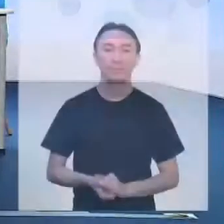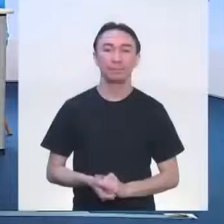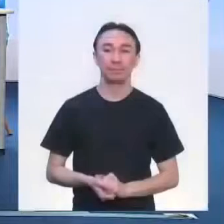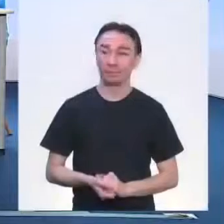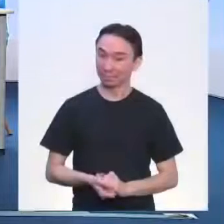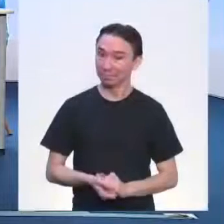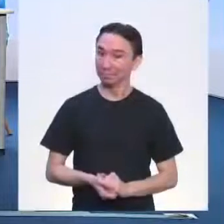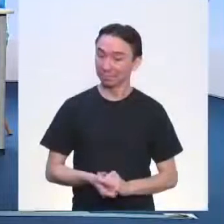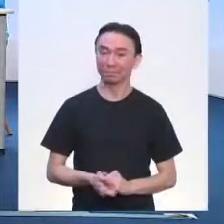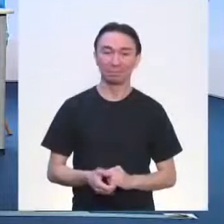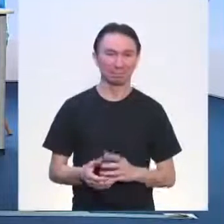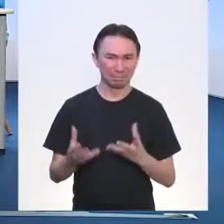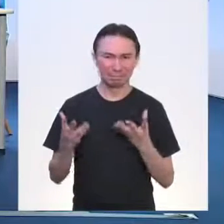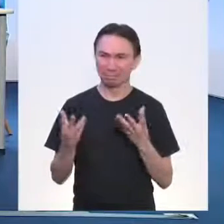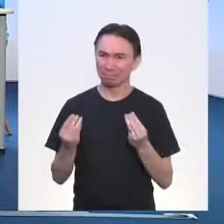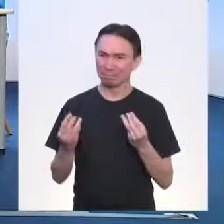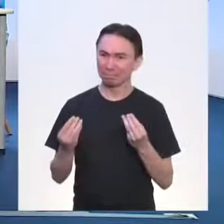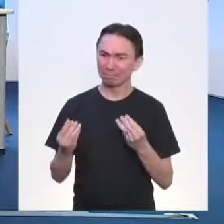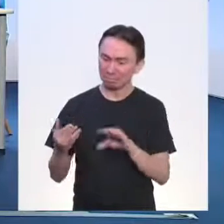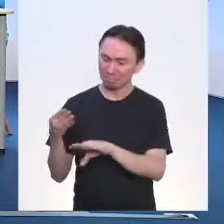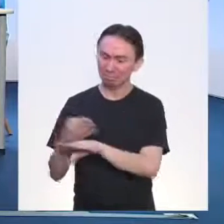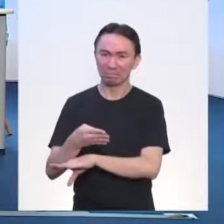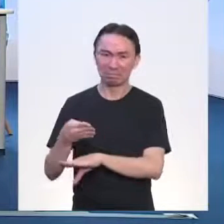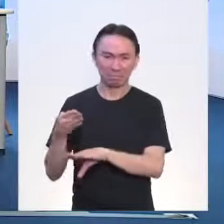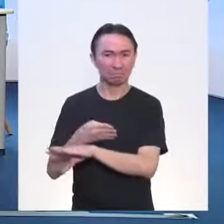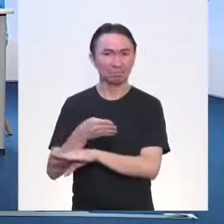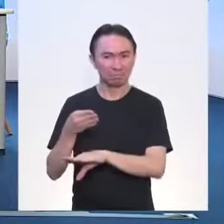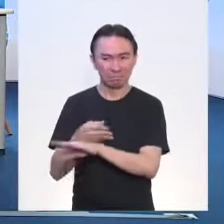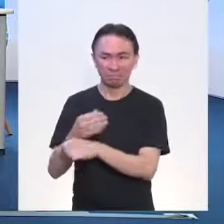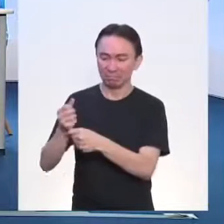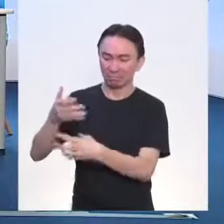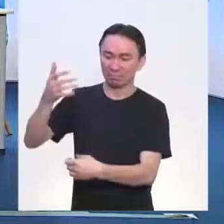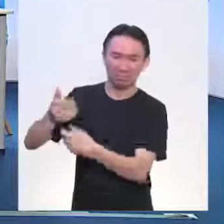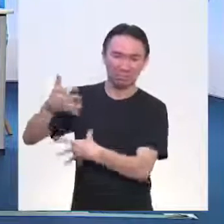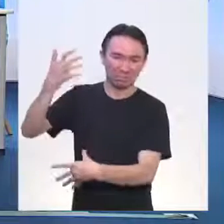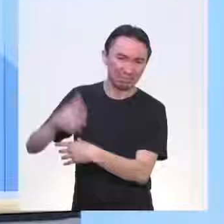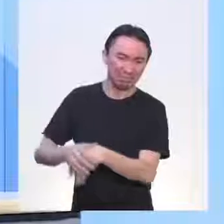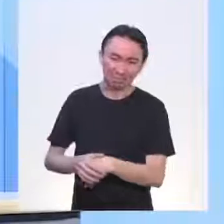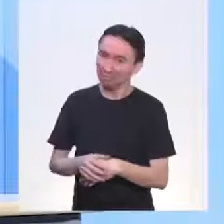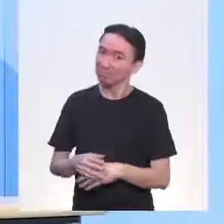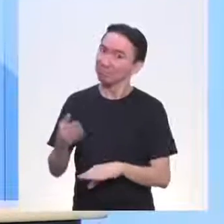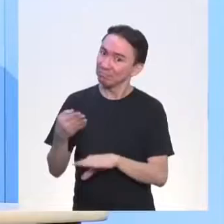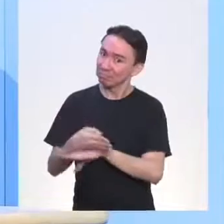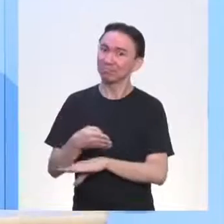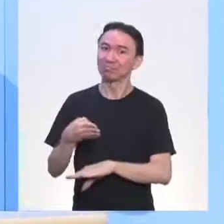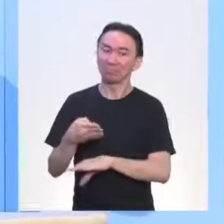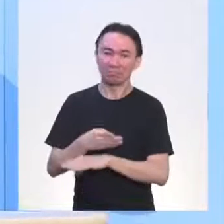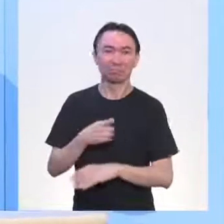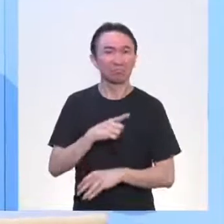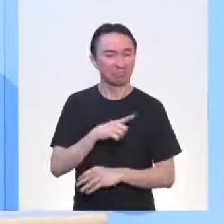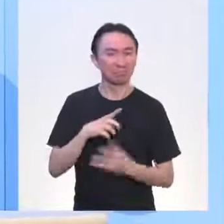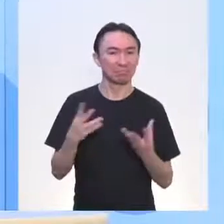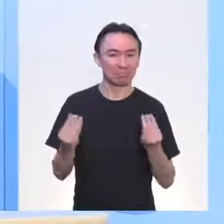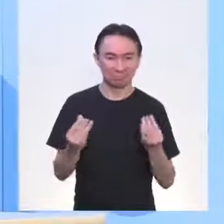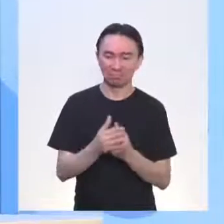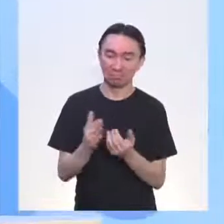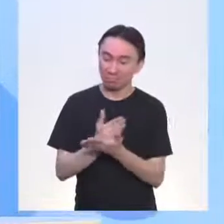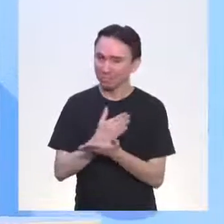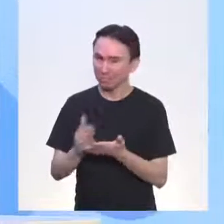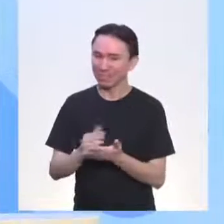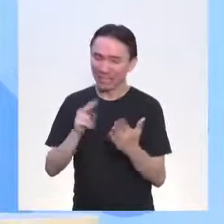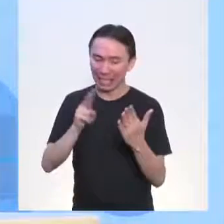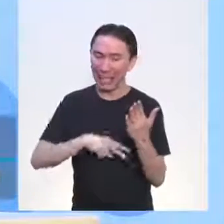Isso aí, professor. Muitas participações, viu? O pessoal aqui está mandando ver. Eu vou ler alguns aqui, infelizmente não dá para